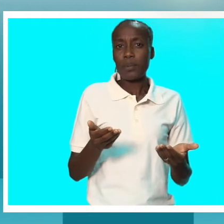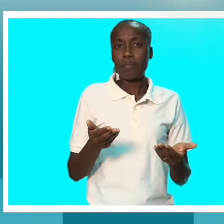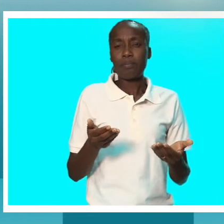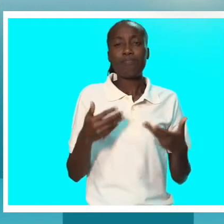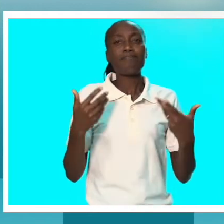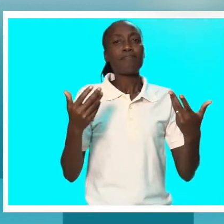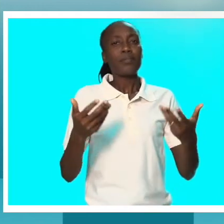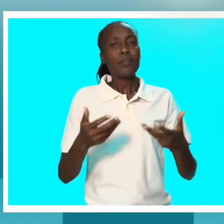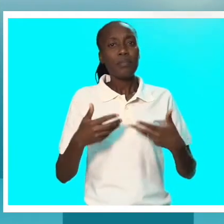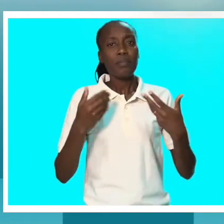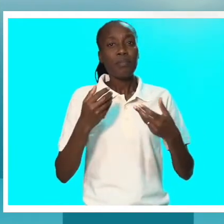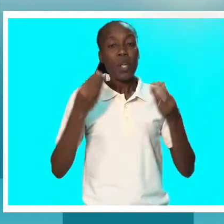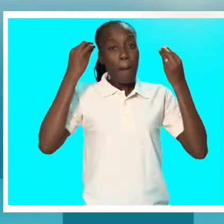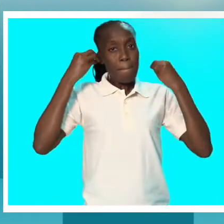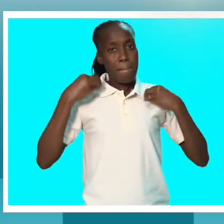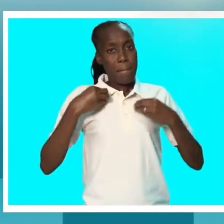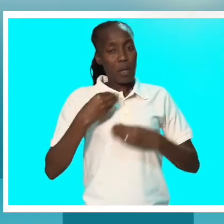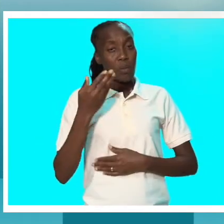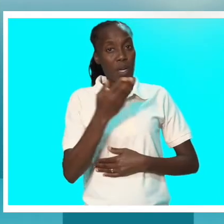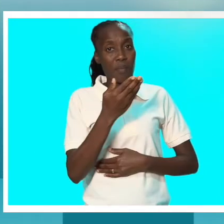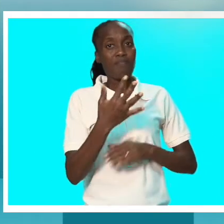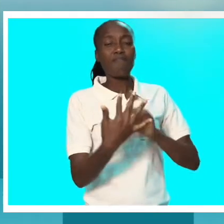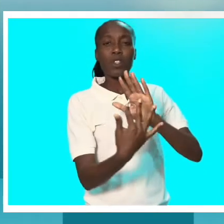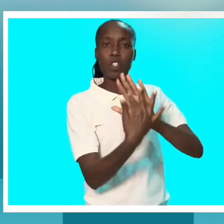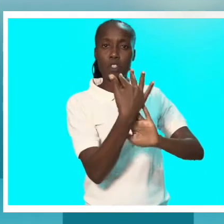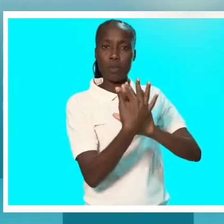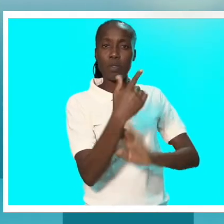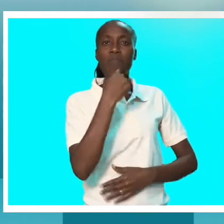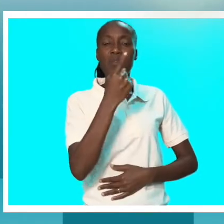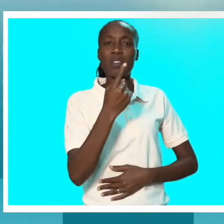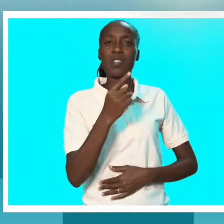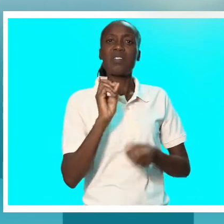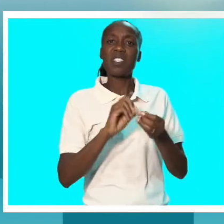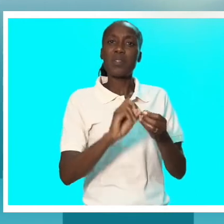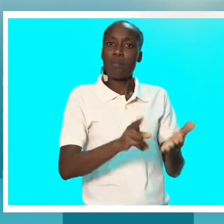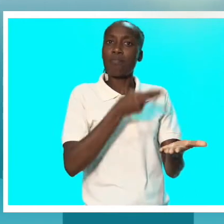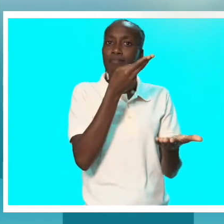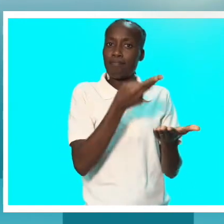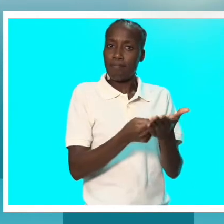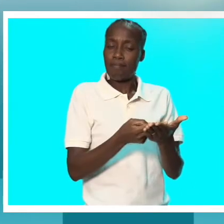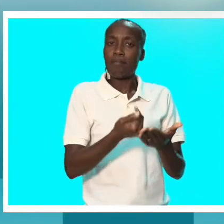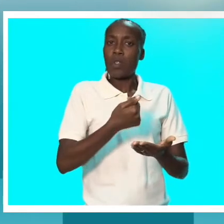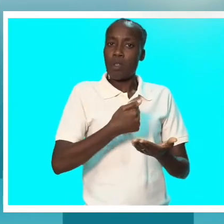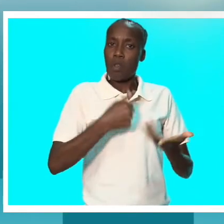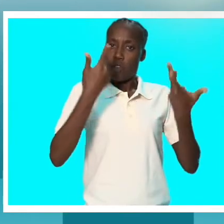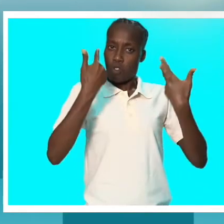Então, o médico lá disse, vai baixar. Baixei.